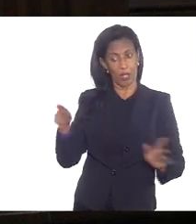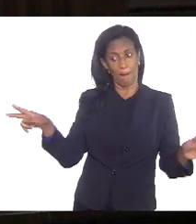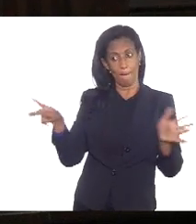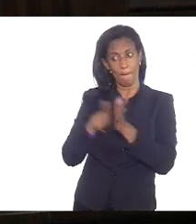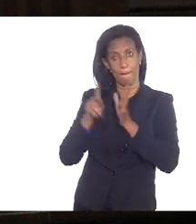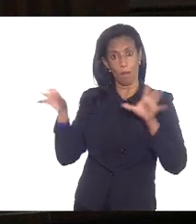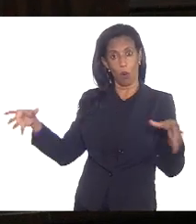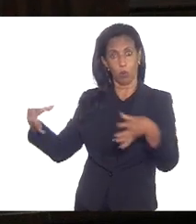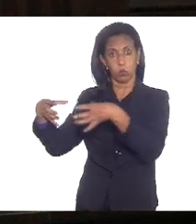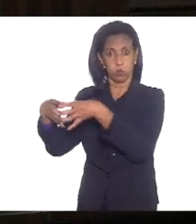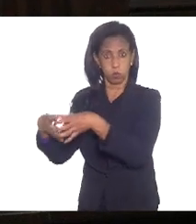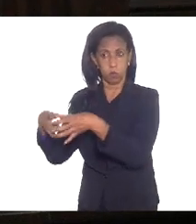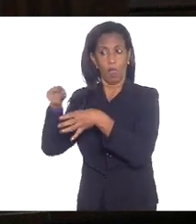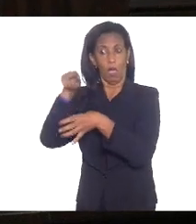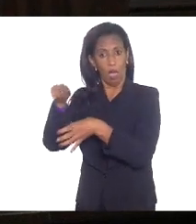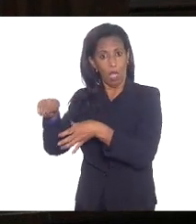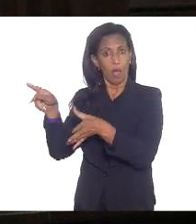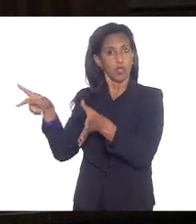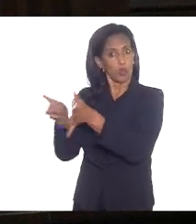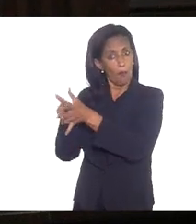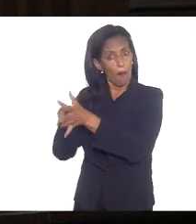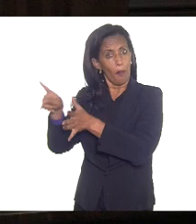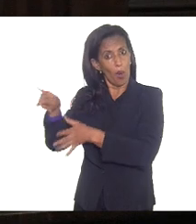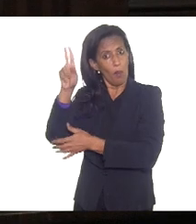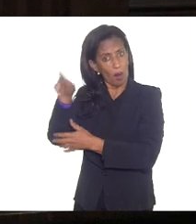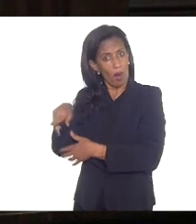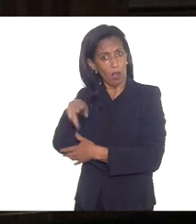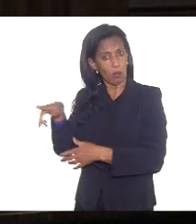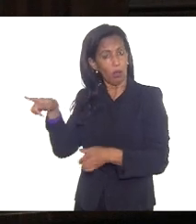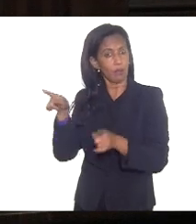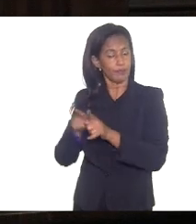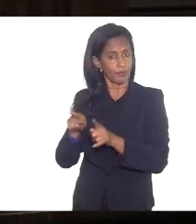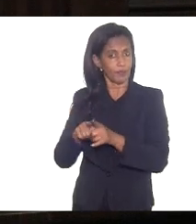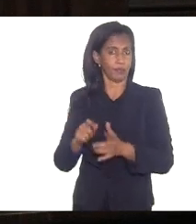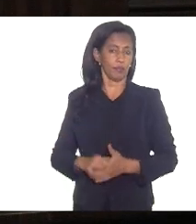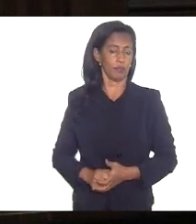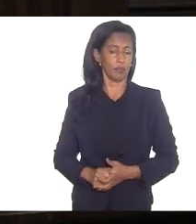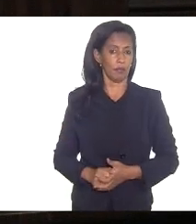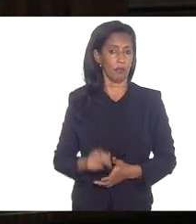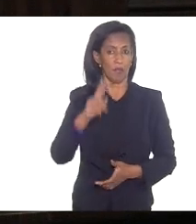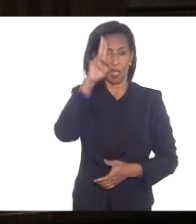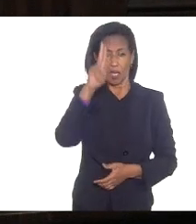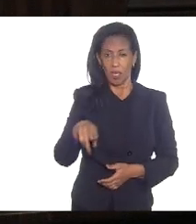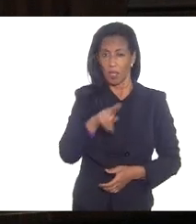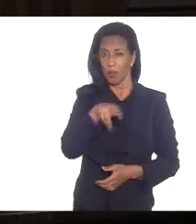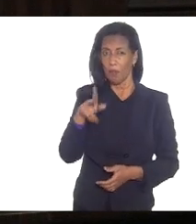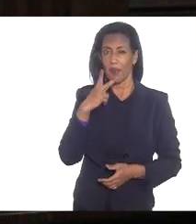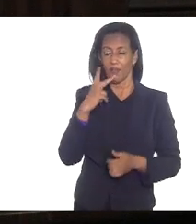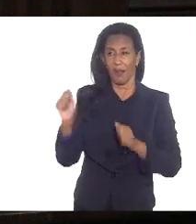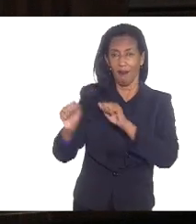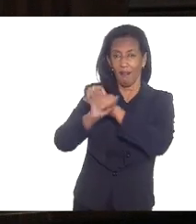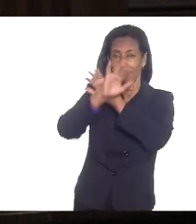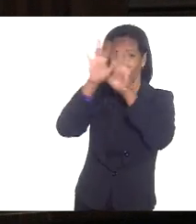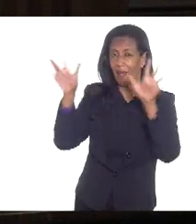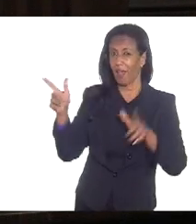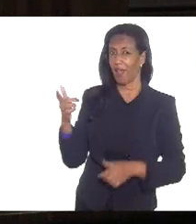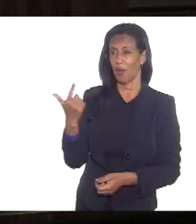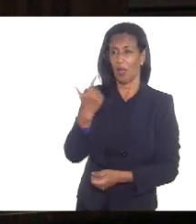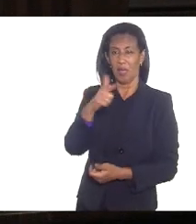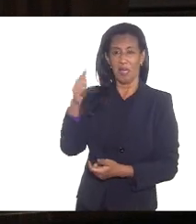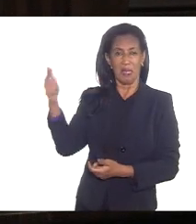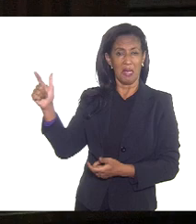paroquianos, também eles, por óbvio, católicos. E o padre deixa muito claro que ele não está